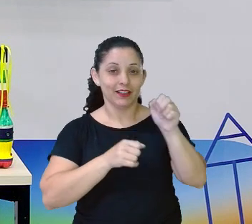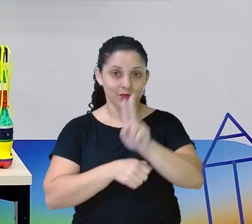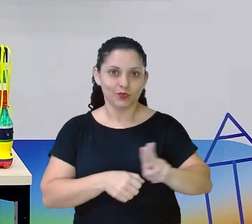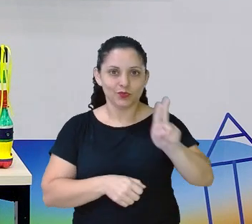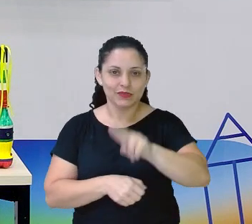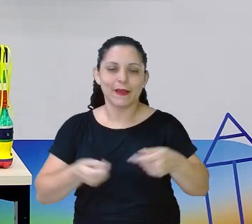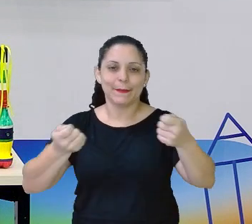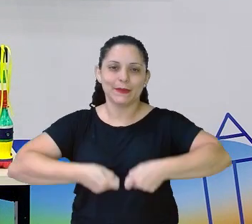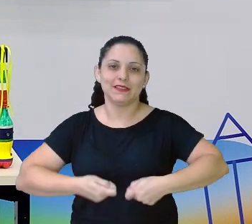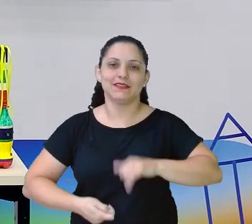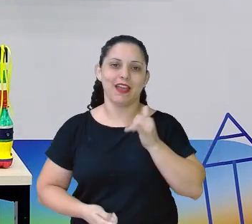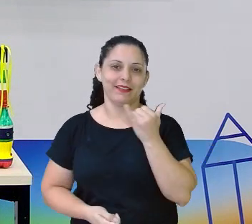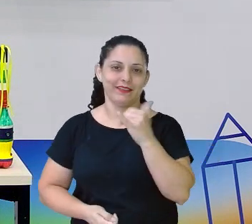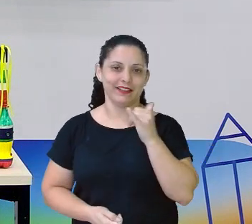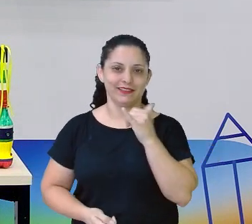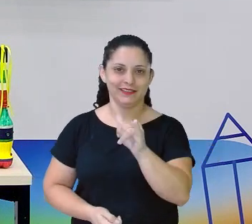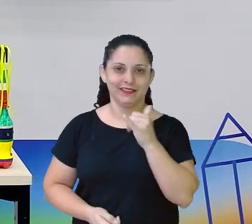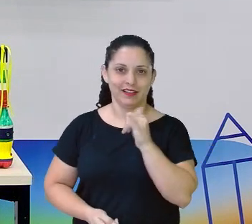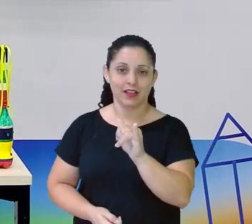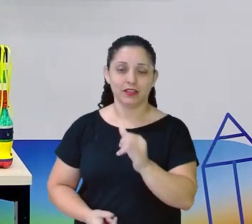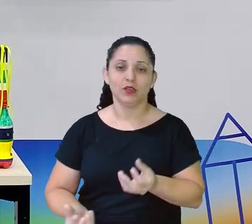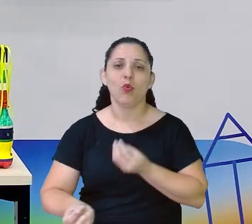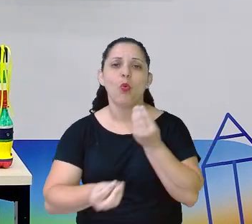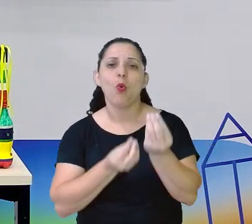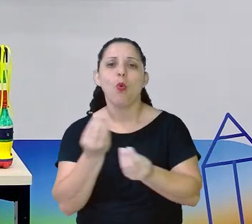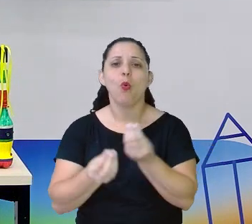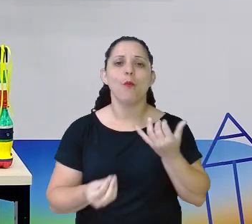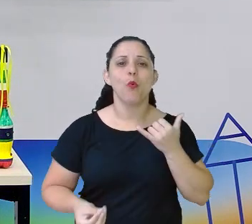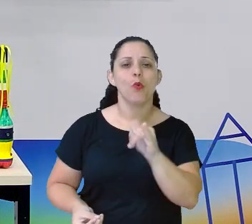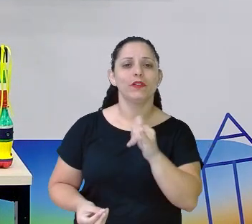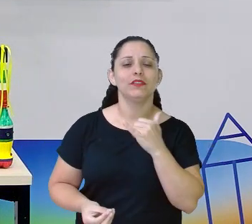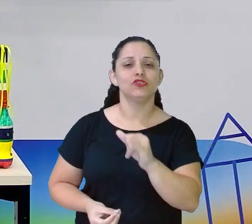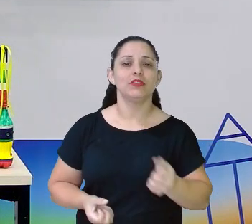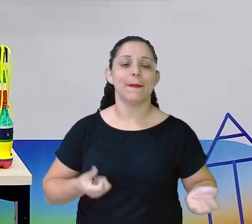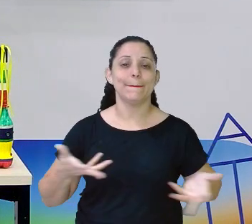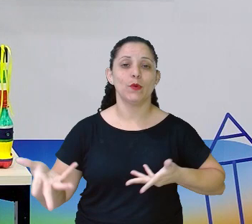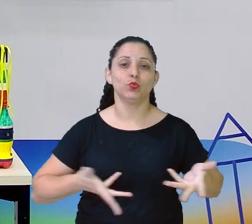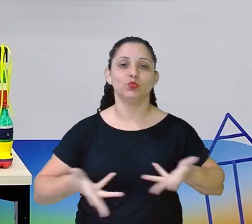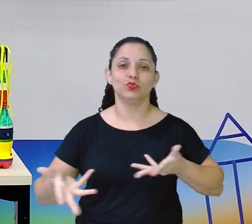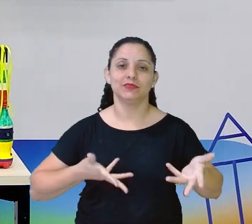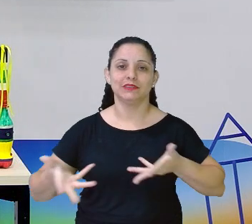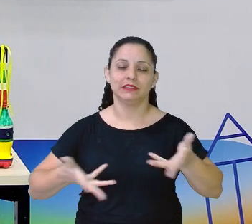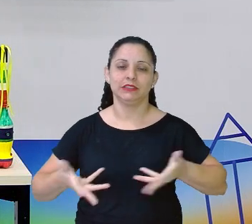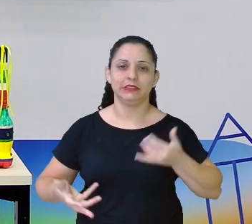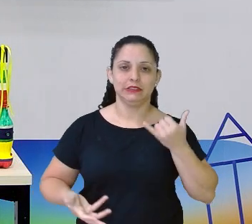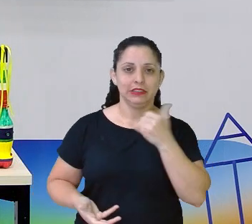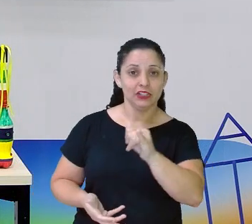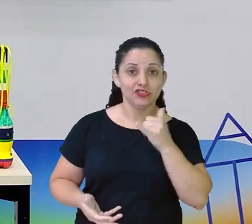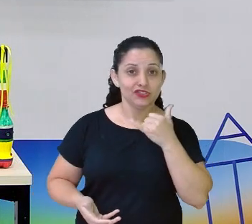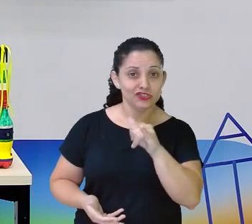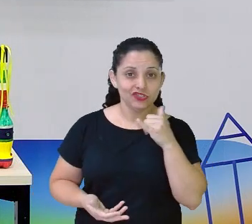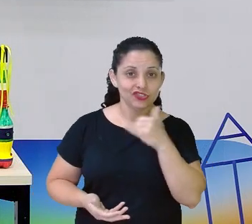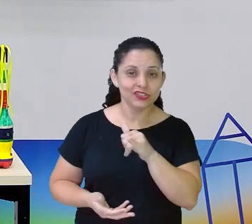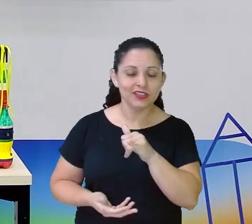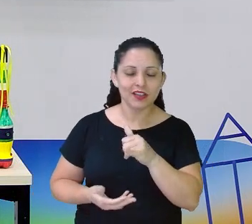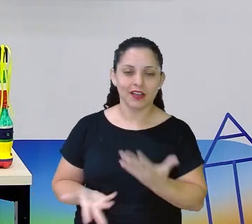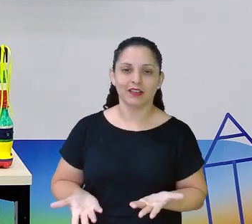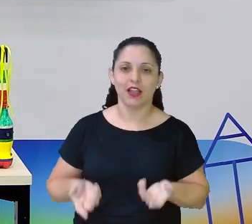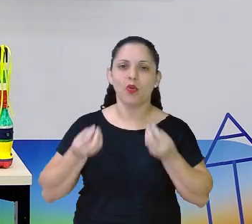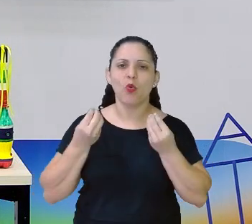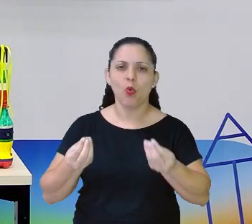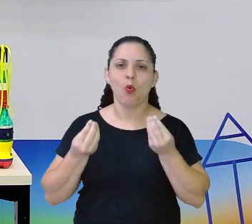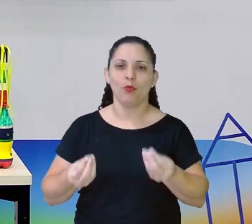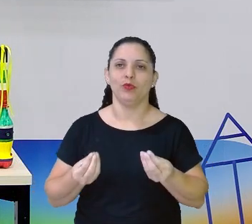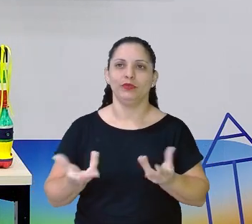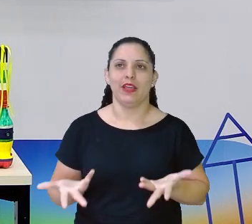nosso dia a dia. E como é que nós vamos produzir essa energia elétrica? sem danificar, sem prejudicar tanto